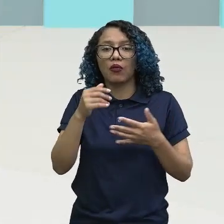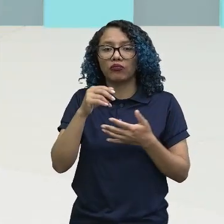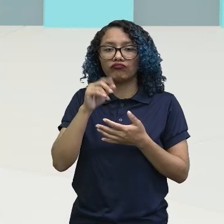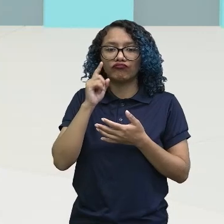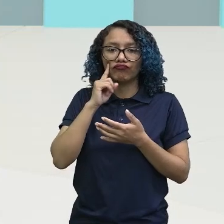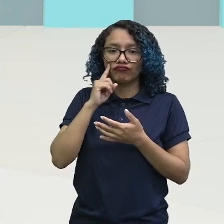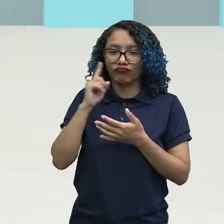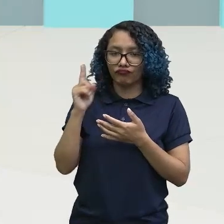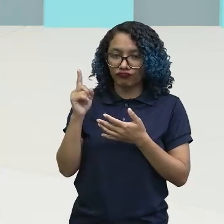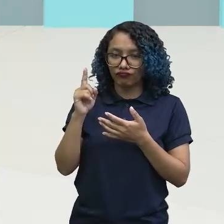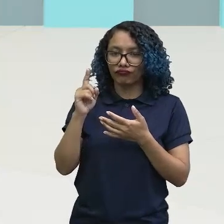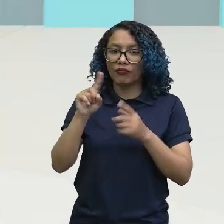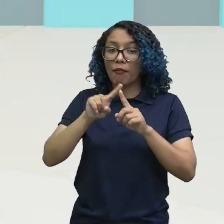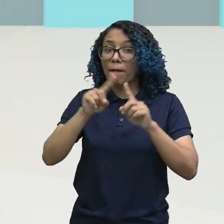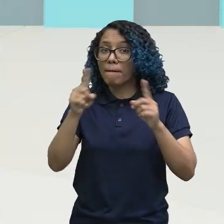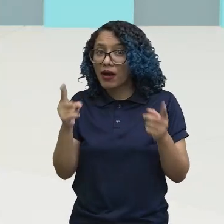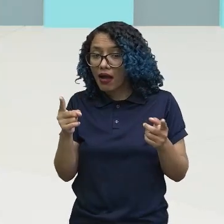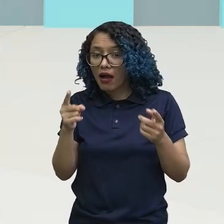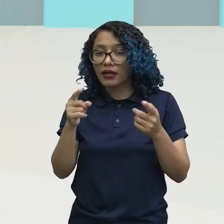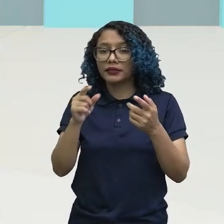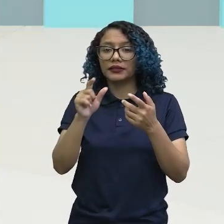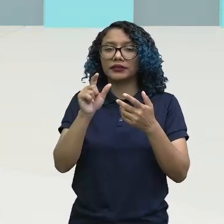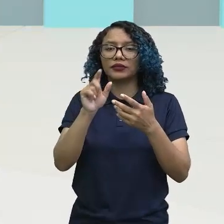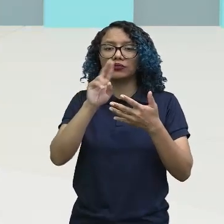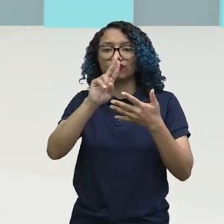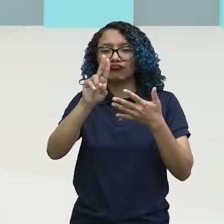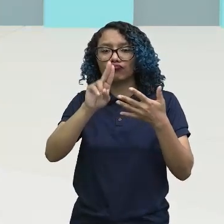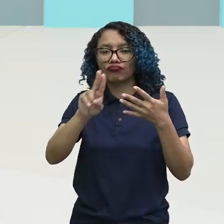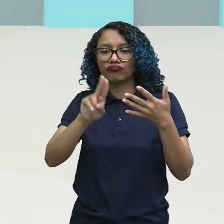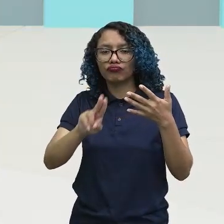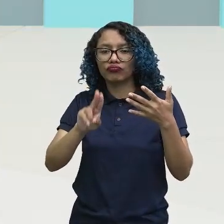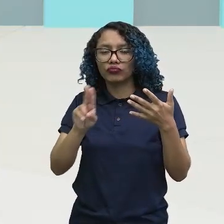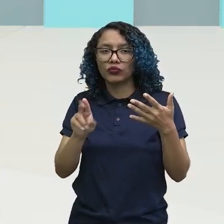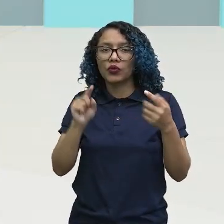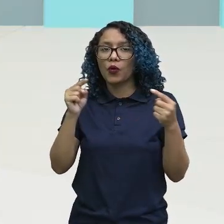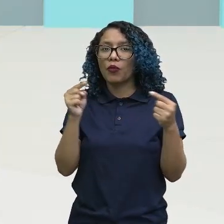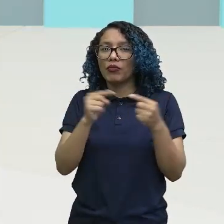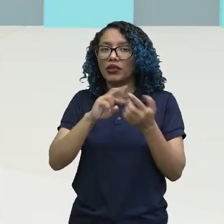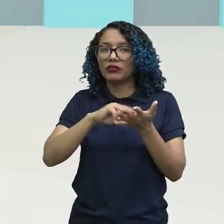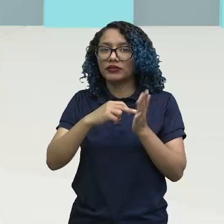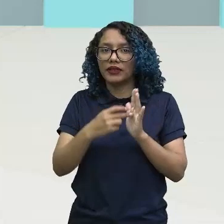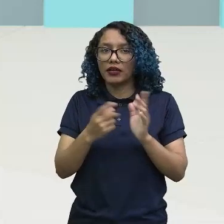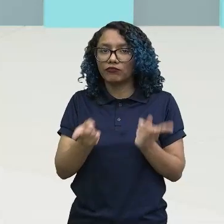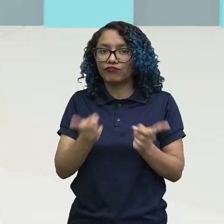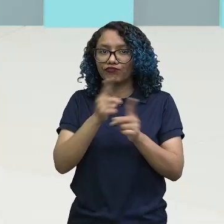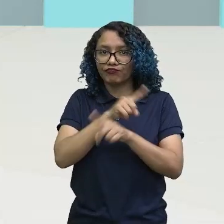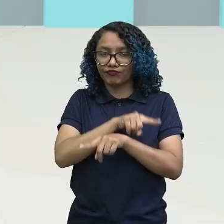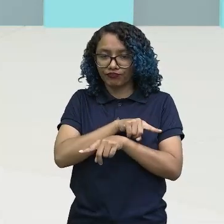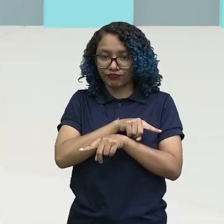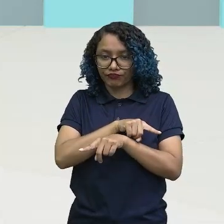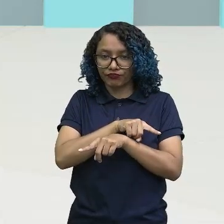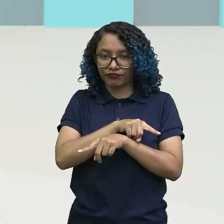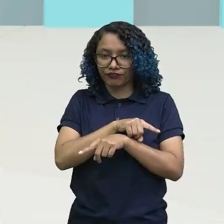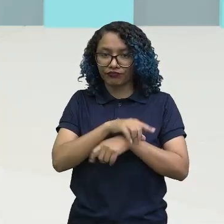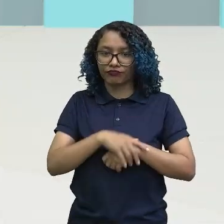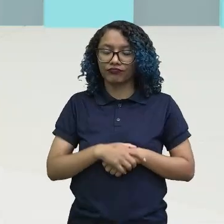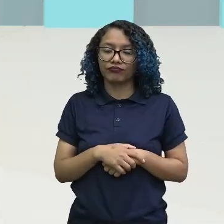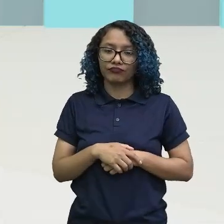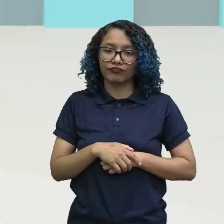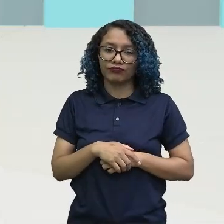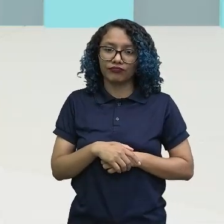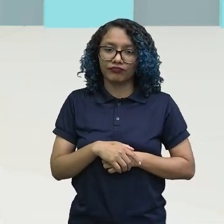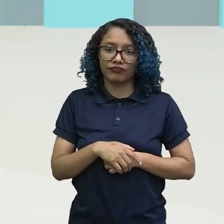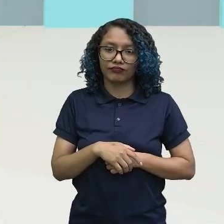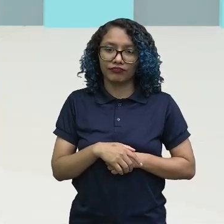porém. Por quê? Porque elas trazem a ideia de contraste, de negação, de